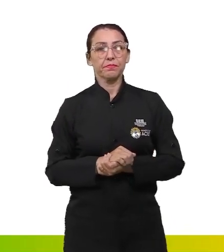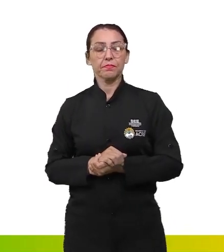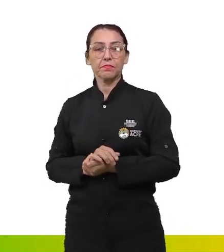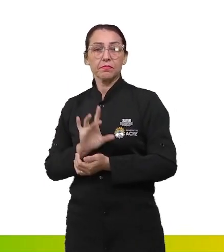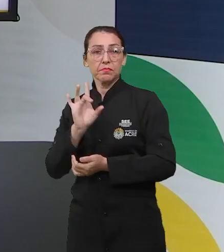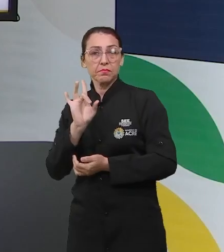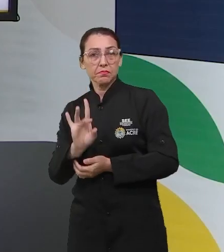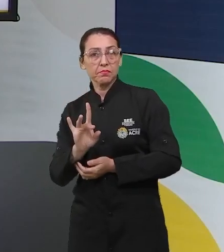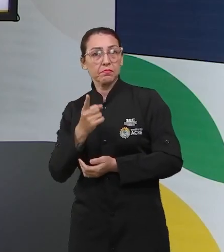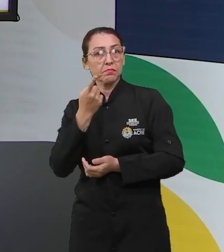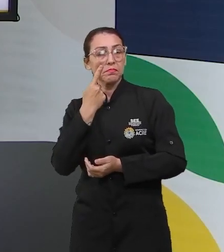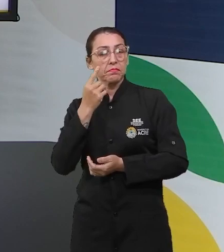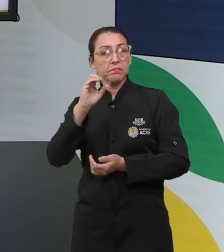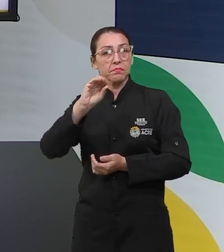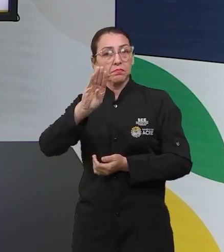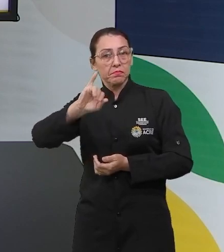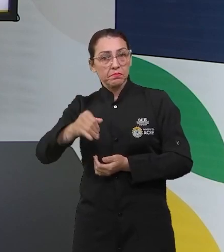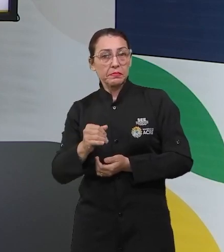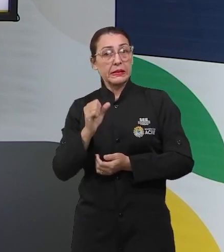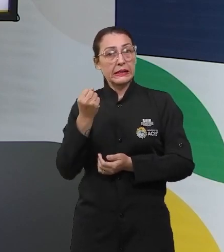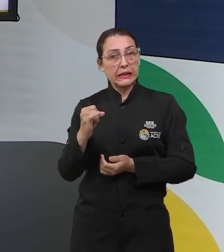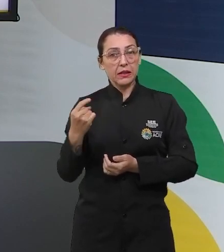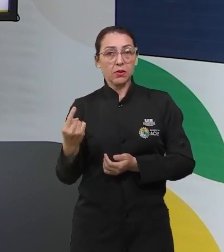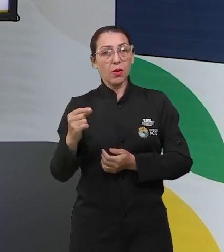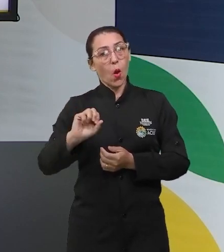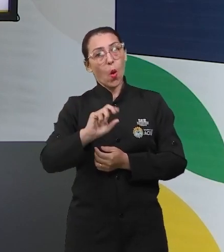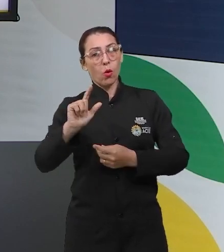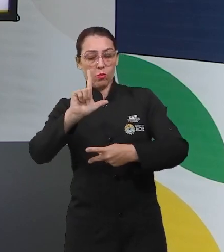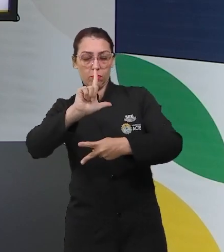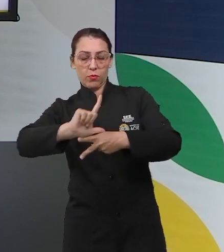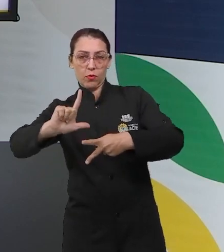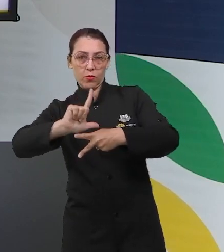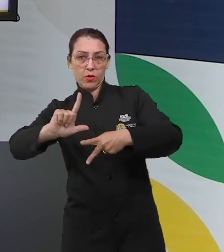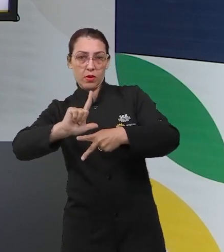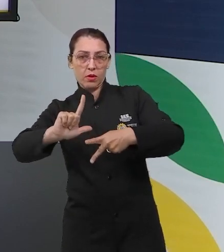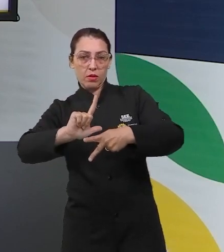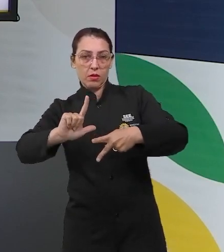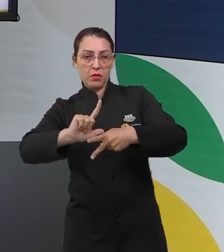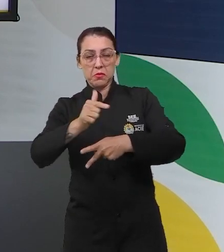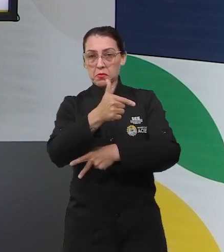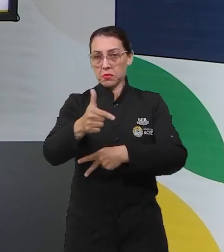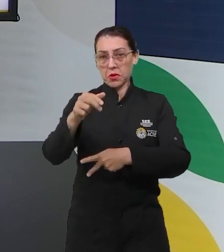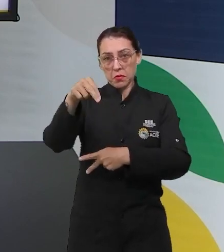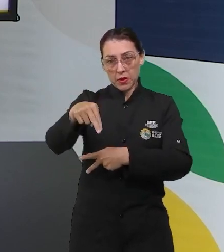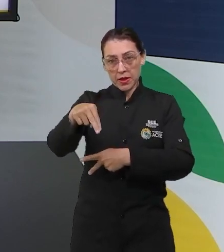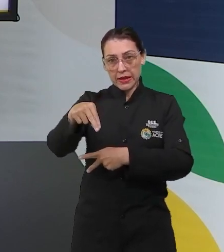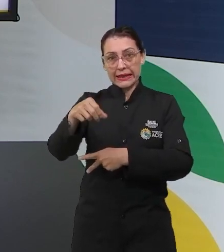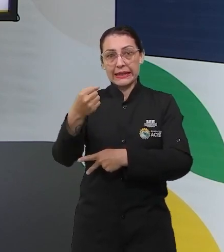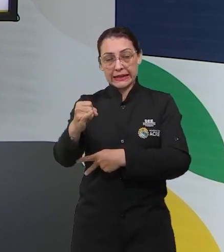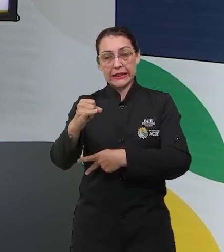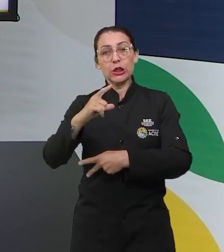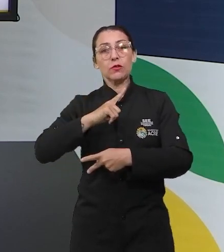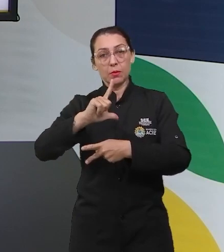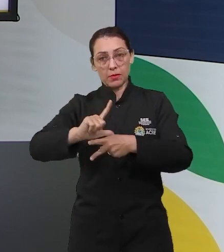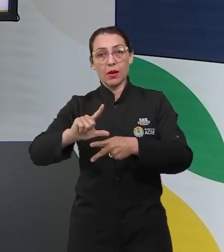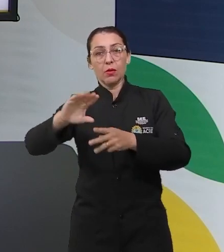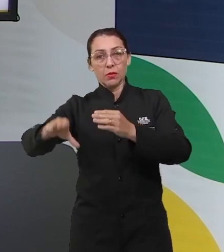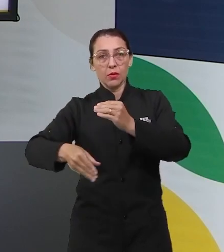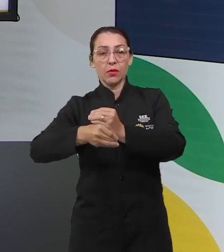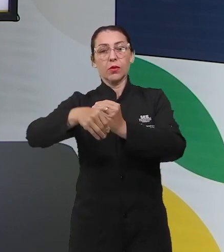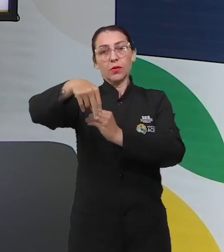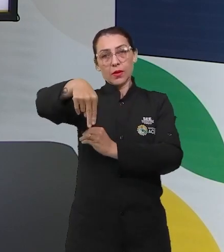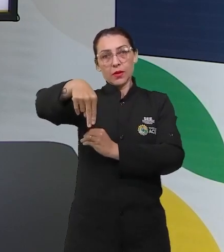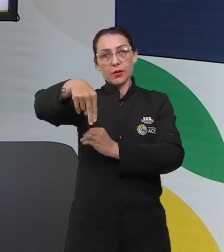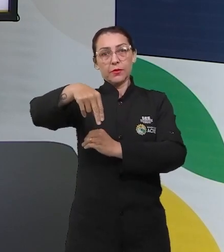só verificar o objeto, se ele é singular, se ele é plural. E se for singular, não tem um N. Se for plural, tem que acrescentar um N. É